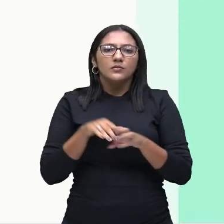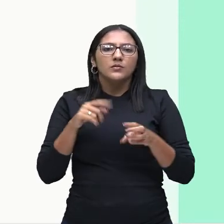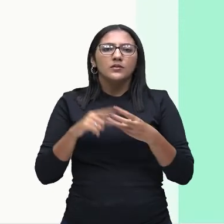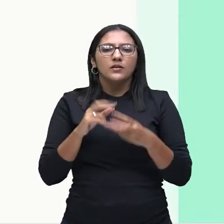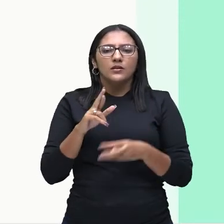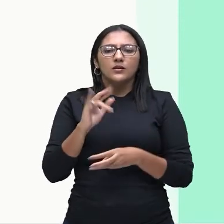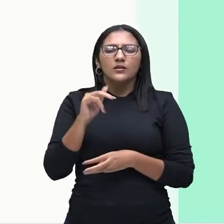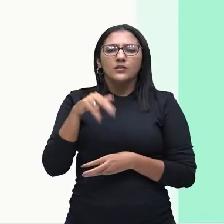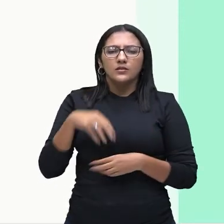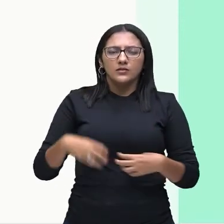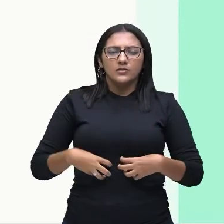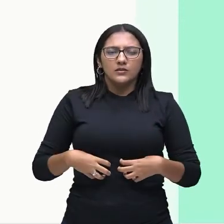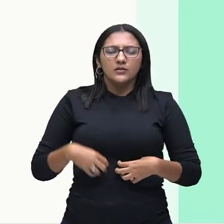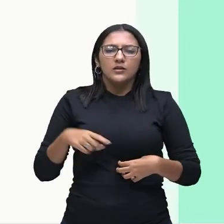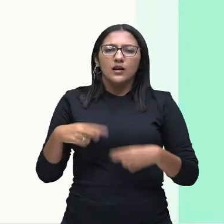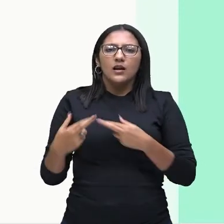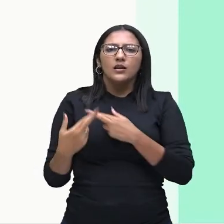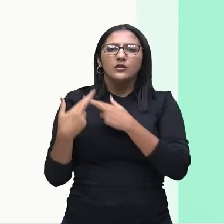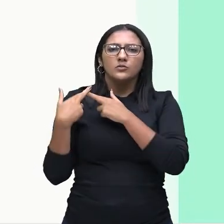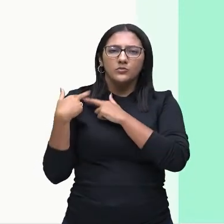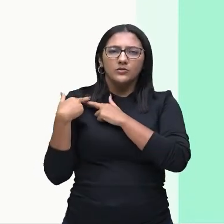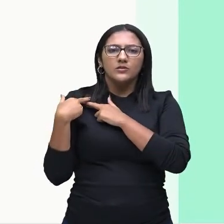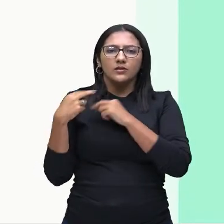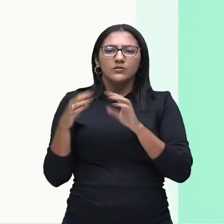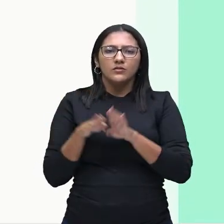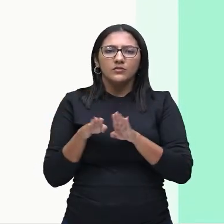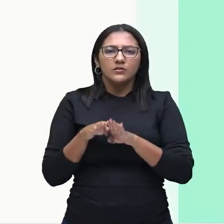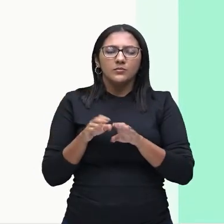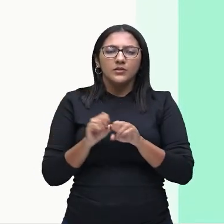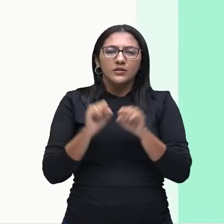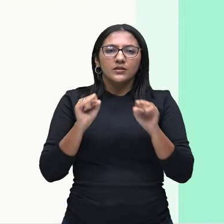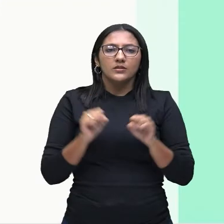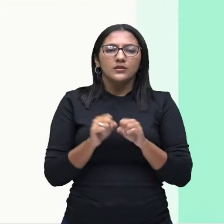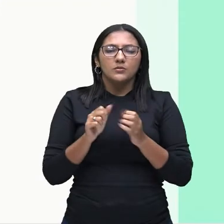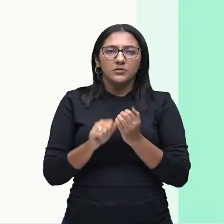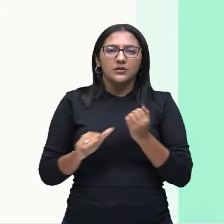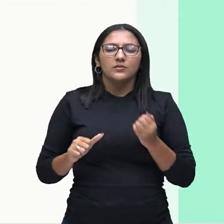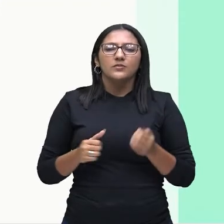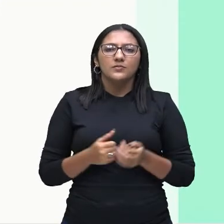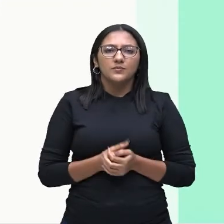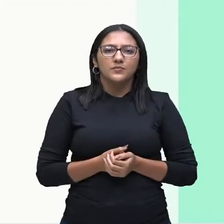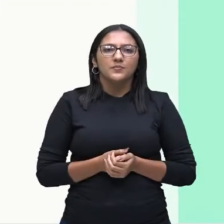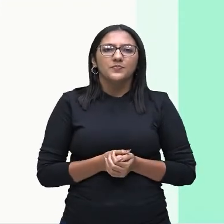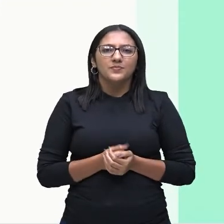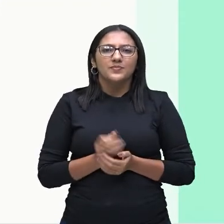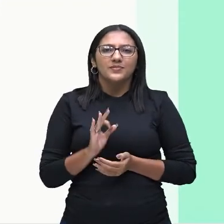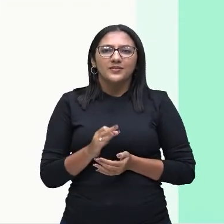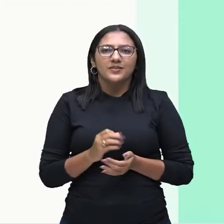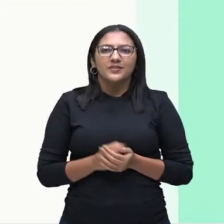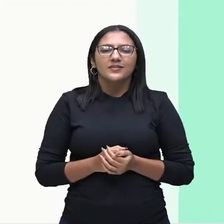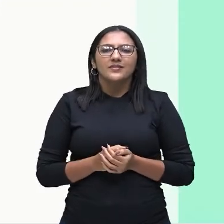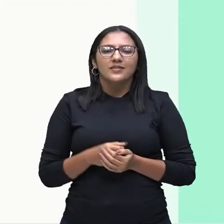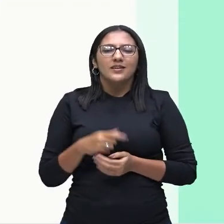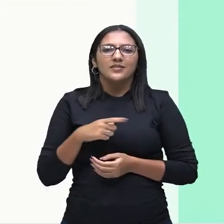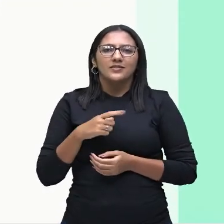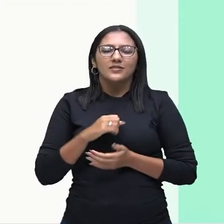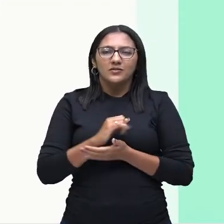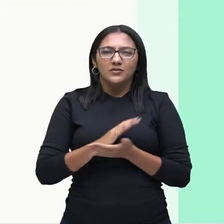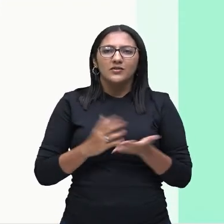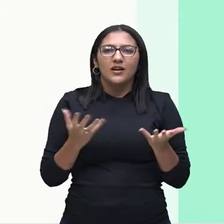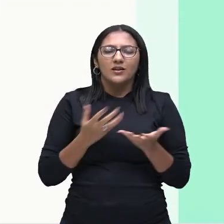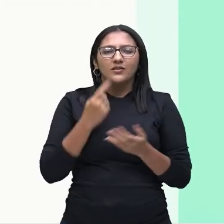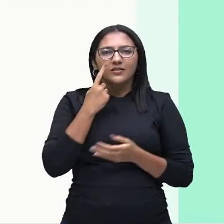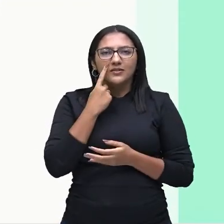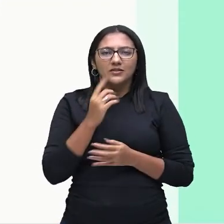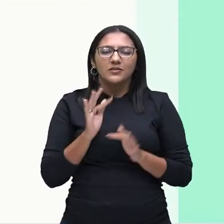e produzir a urina e fazem parte do sistema excretor, certo? Esse foi o nosso aplicando e agora nós vamos